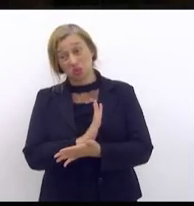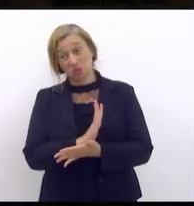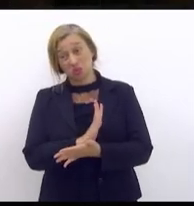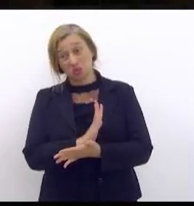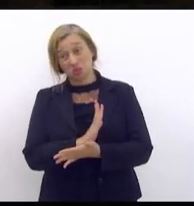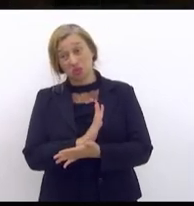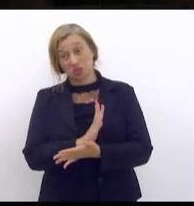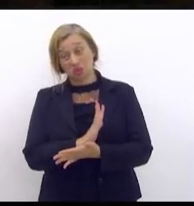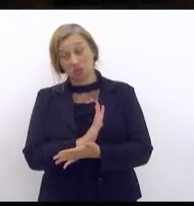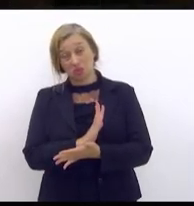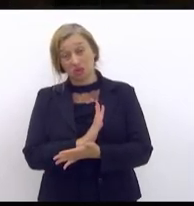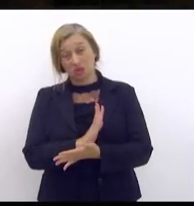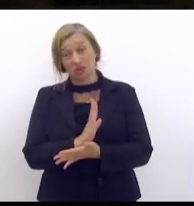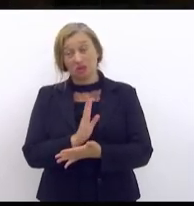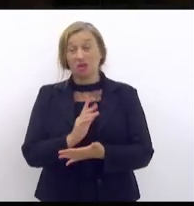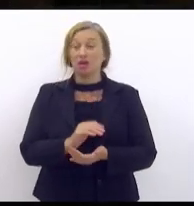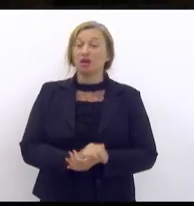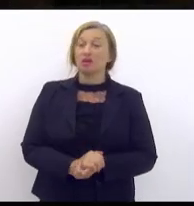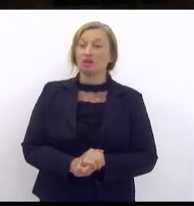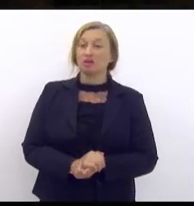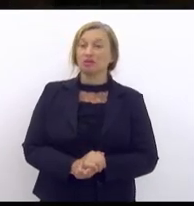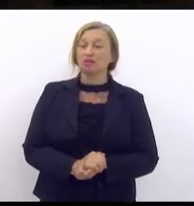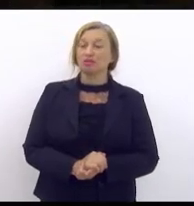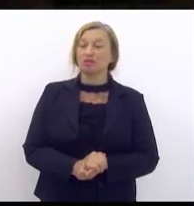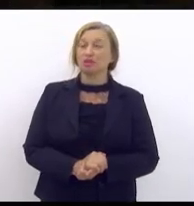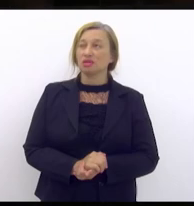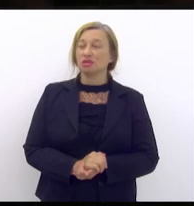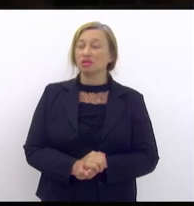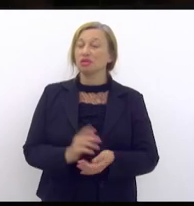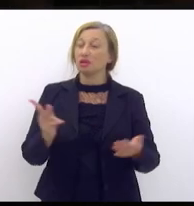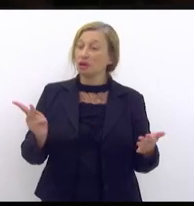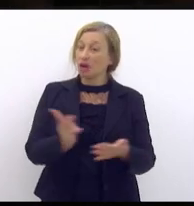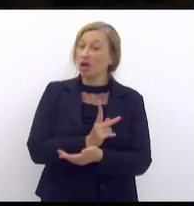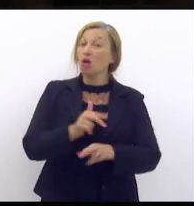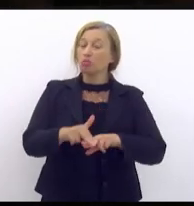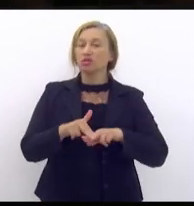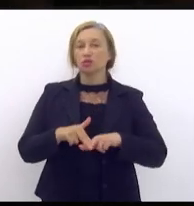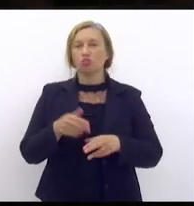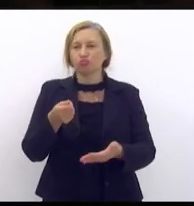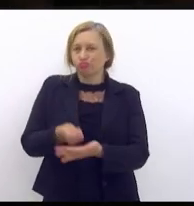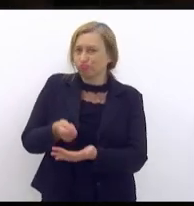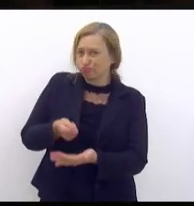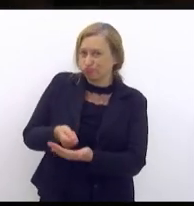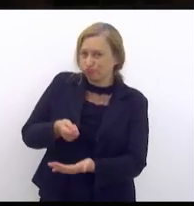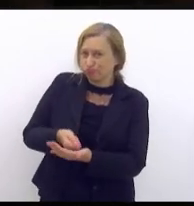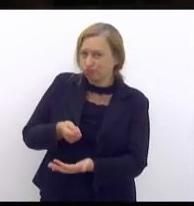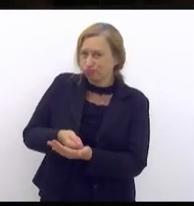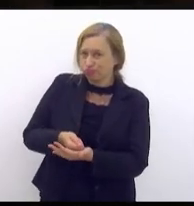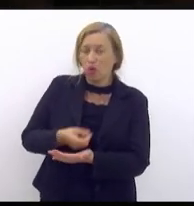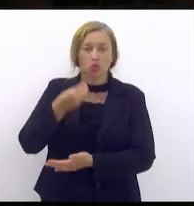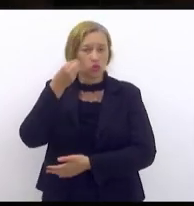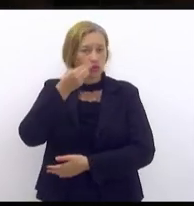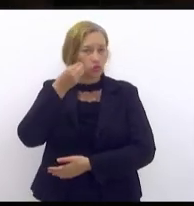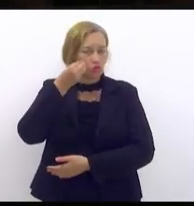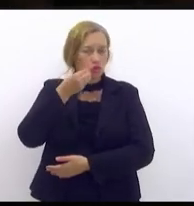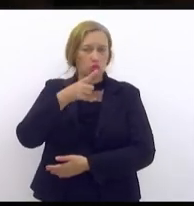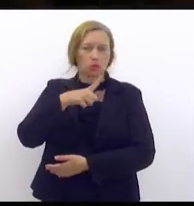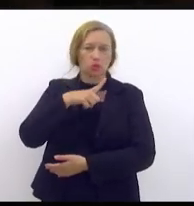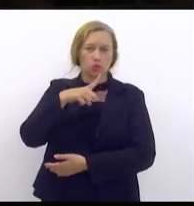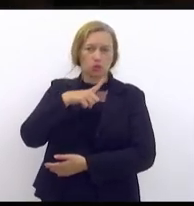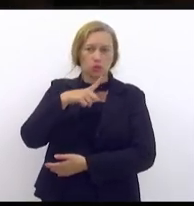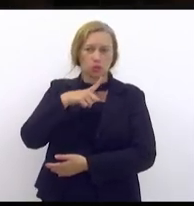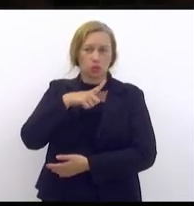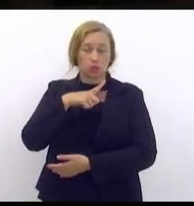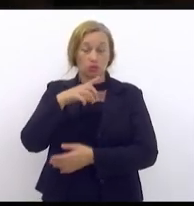desproporcionais. E é isso que eu tenho obrigação, função da experiência que tenho,